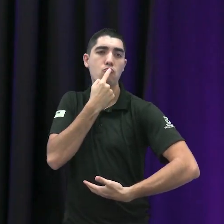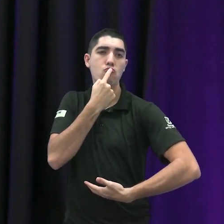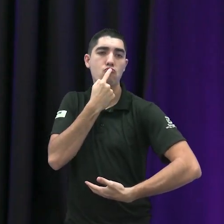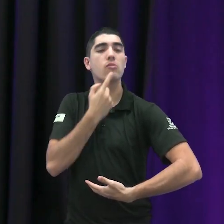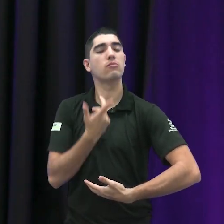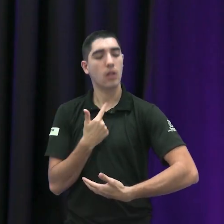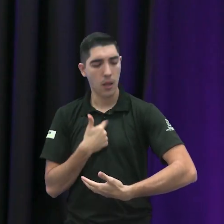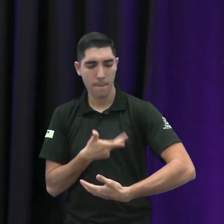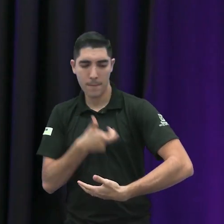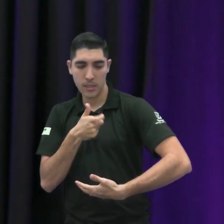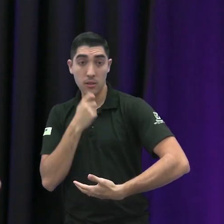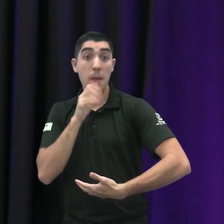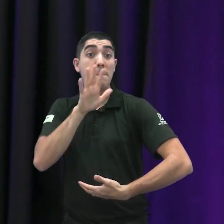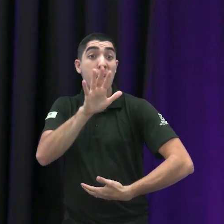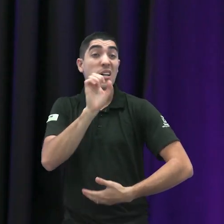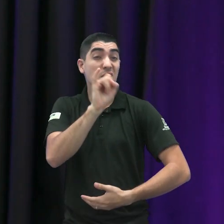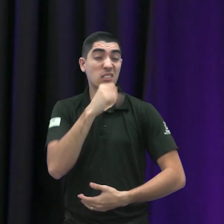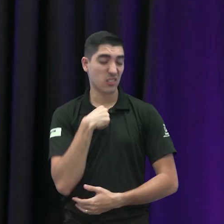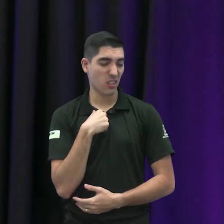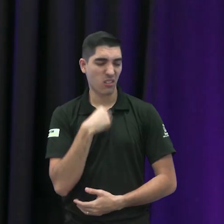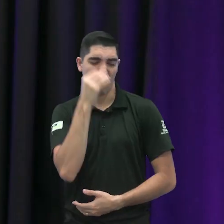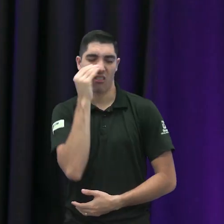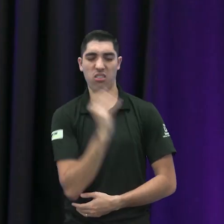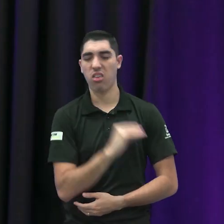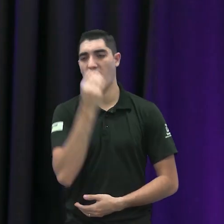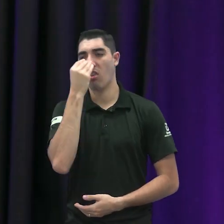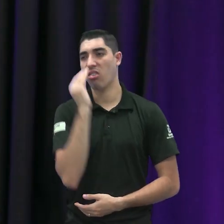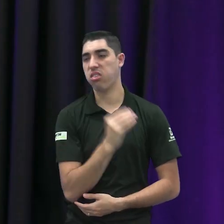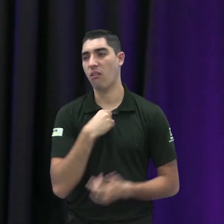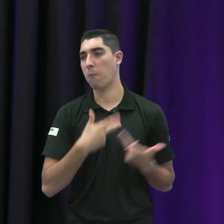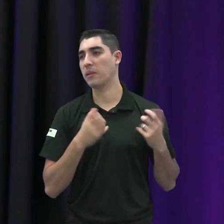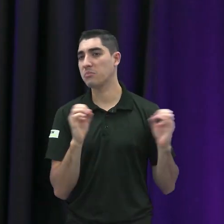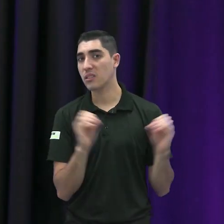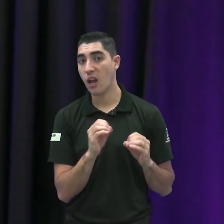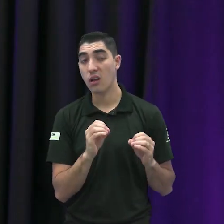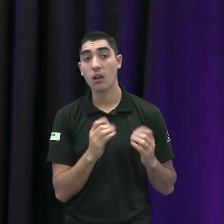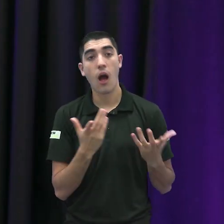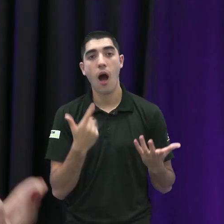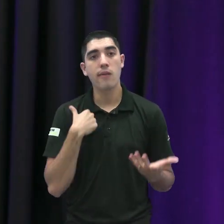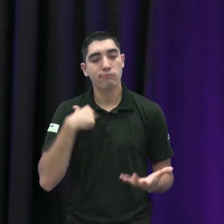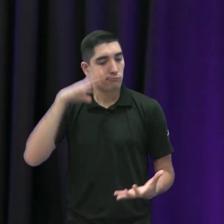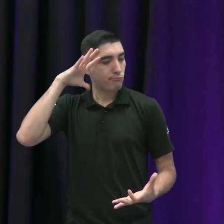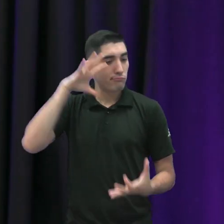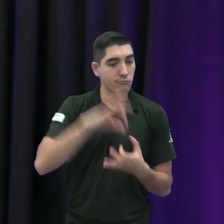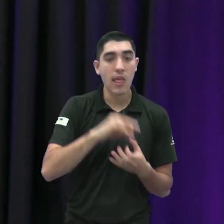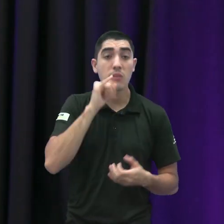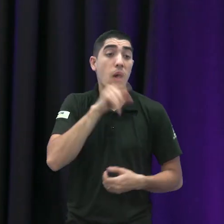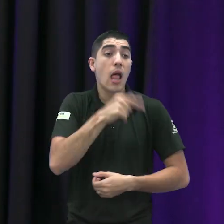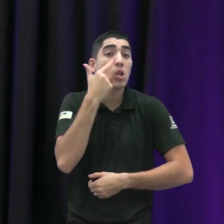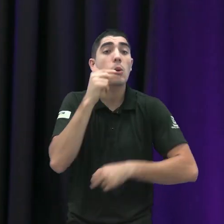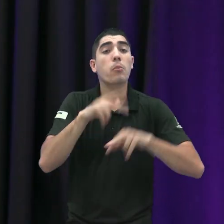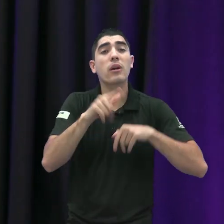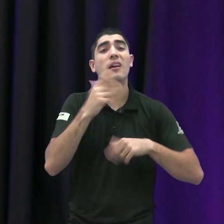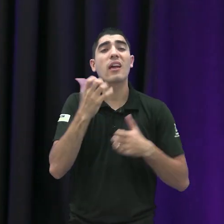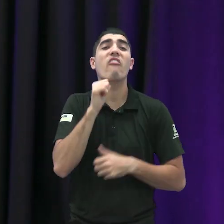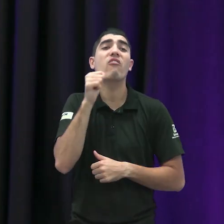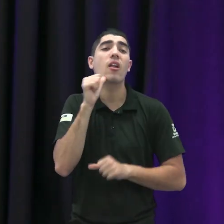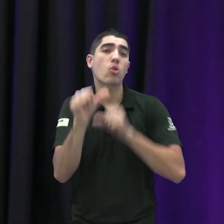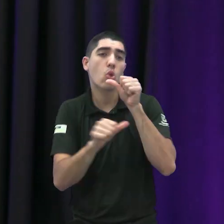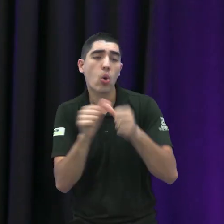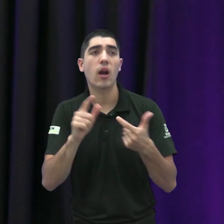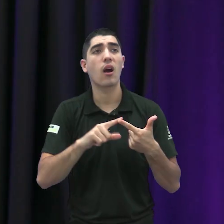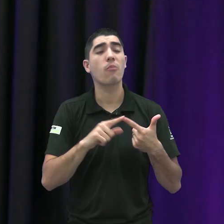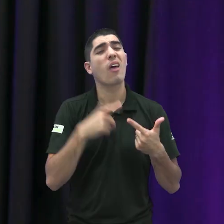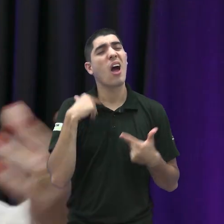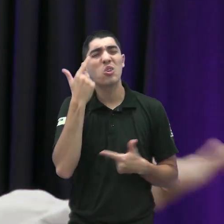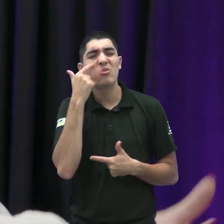mamar. Mas, muitas vezes, se eu não escuto, se eu não observo, eu não consigo entender que, às vezes, é um choro de trocar fralda,